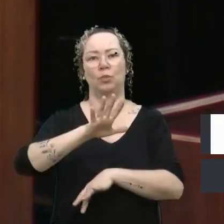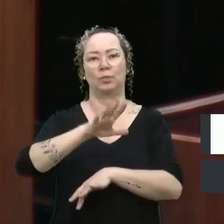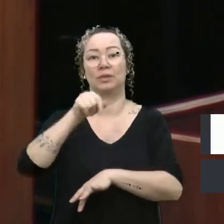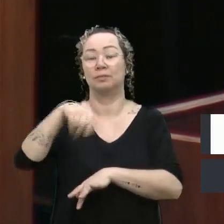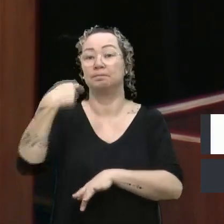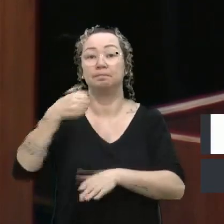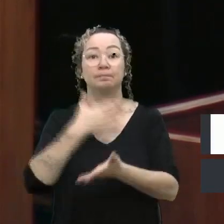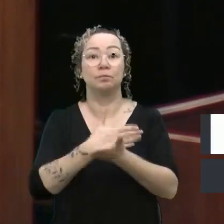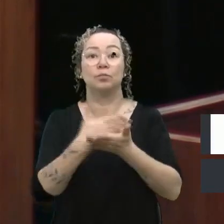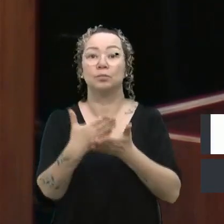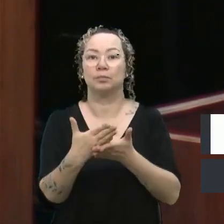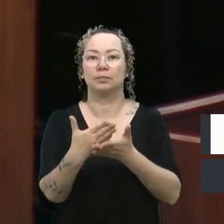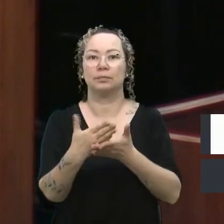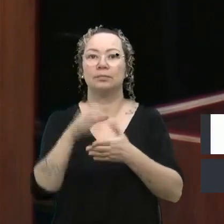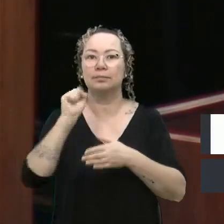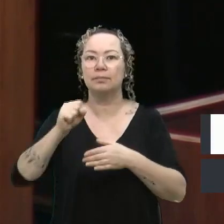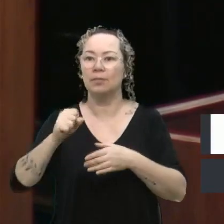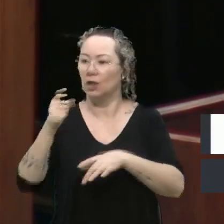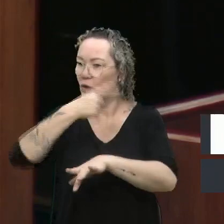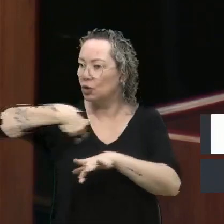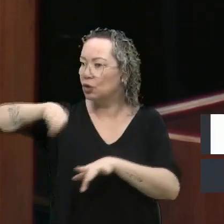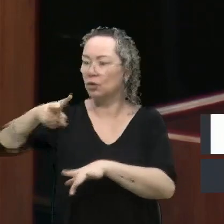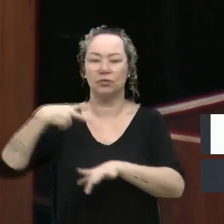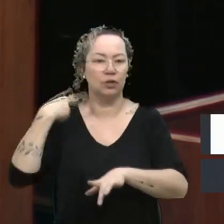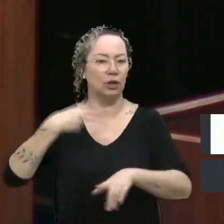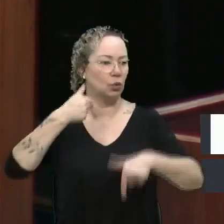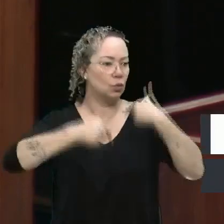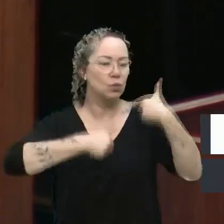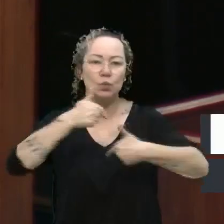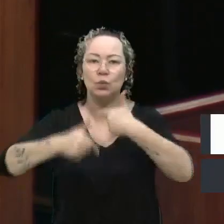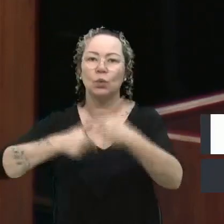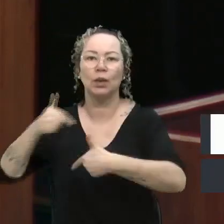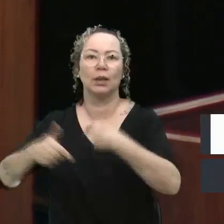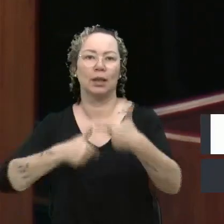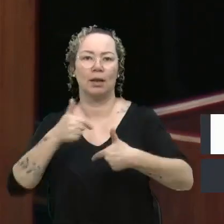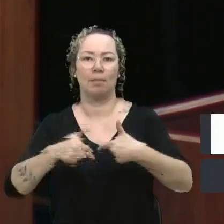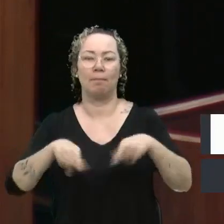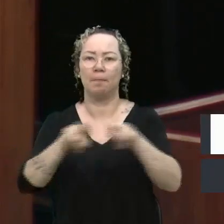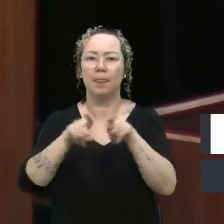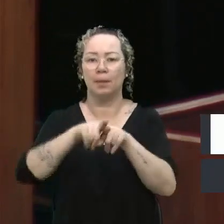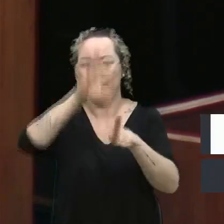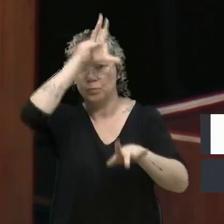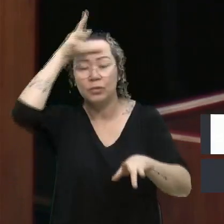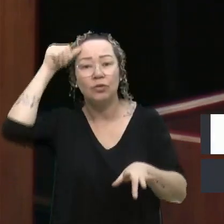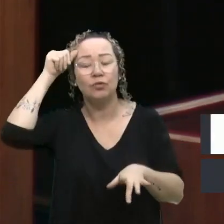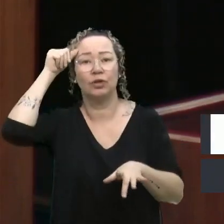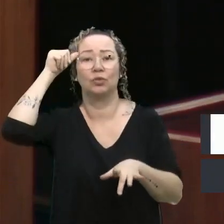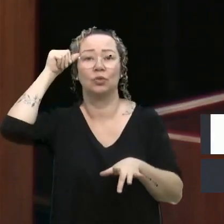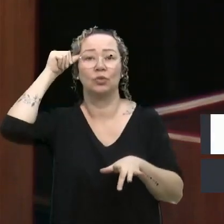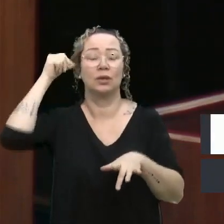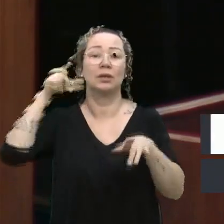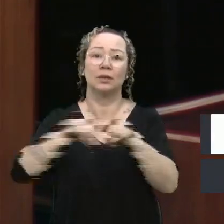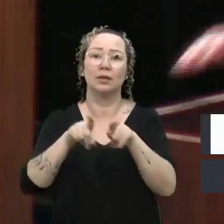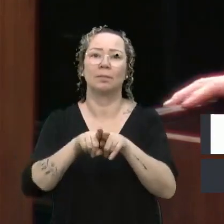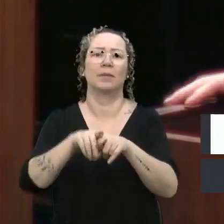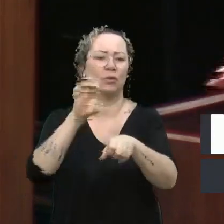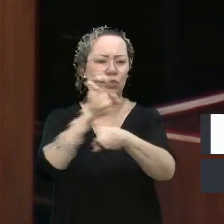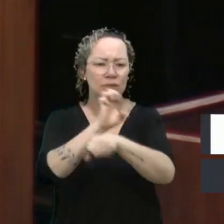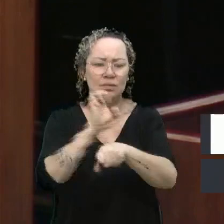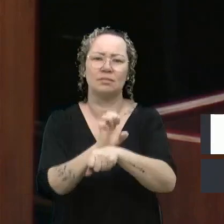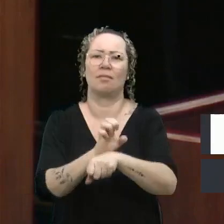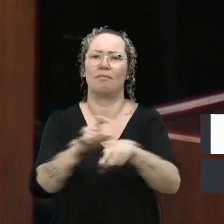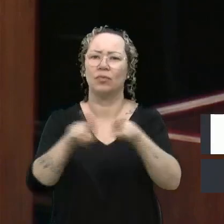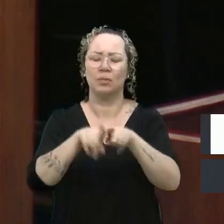começar pelo movimento que nós, vereadores, estamos fazendo, o executivo municipal, o executivo estadual e o